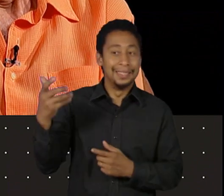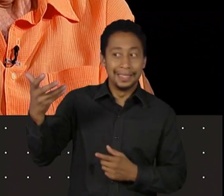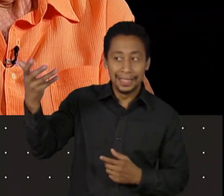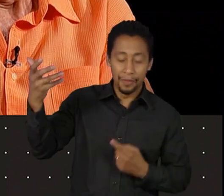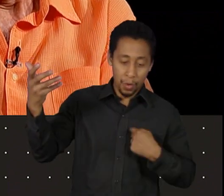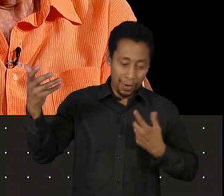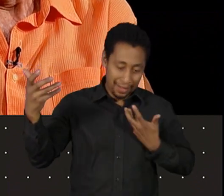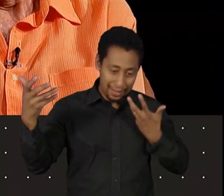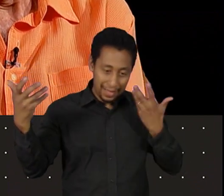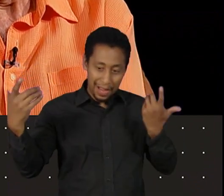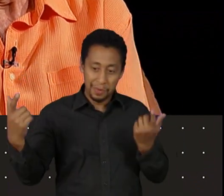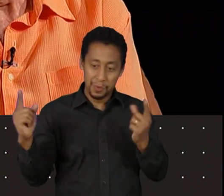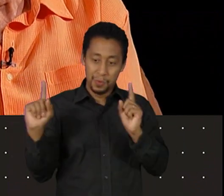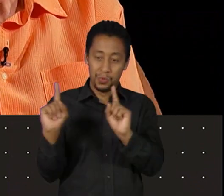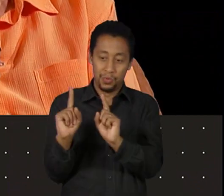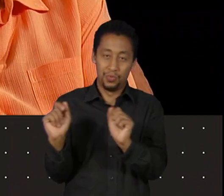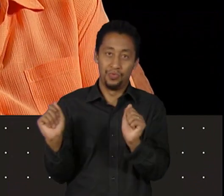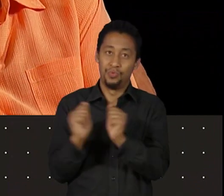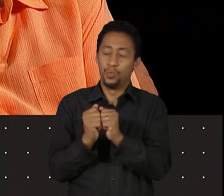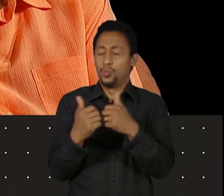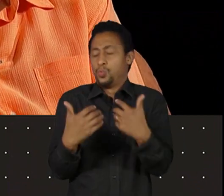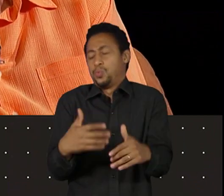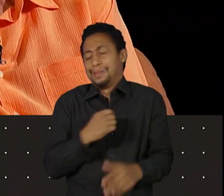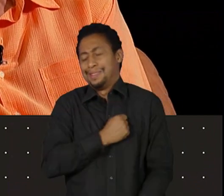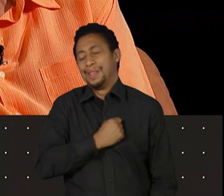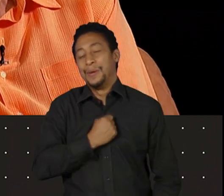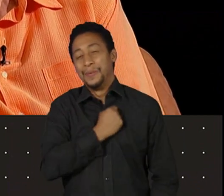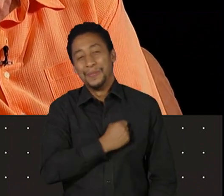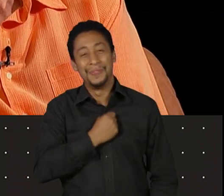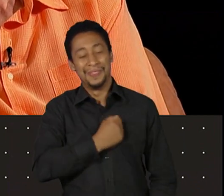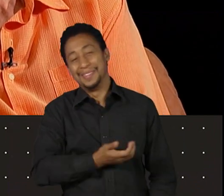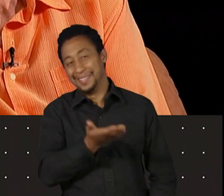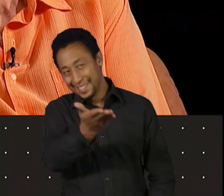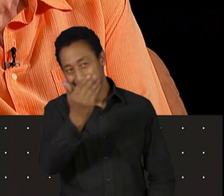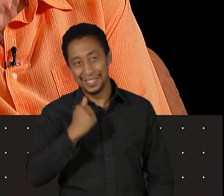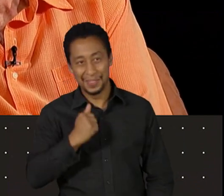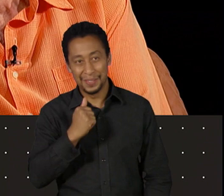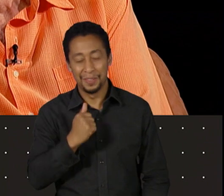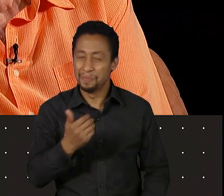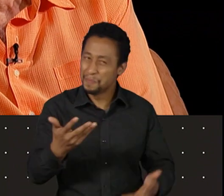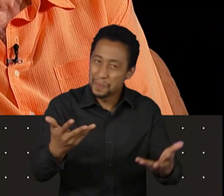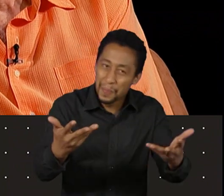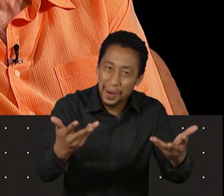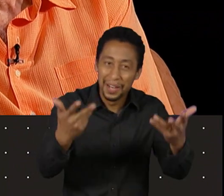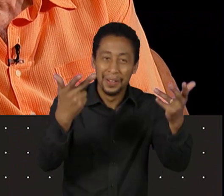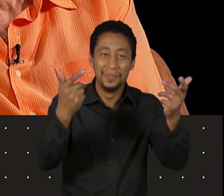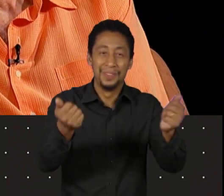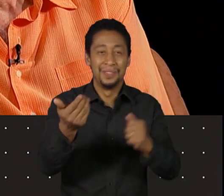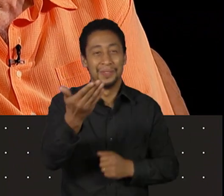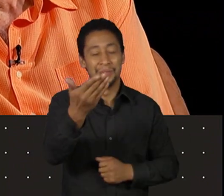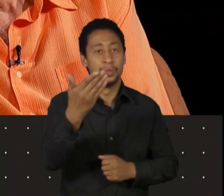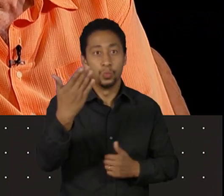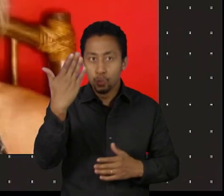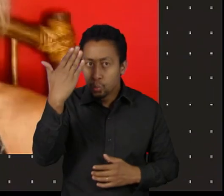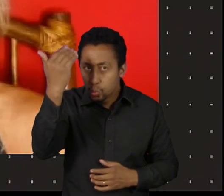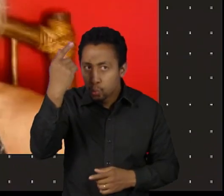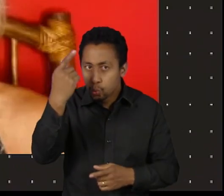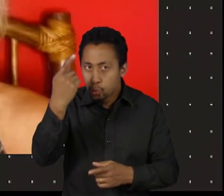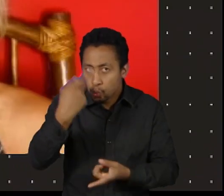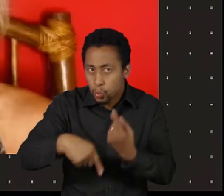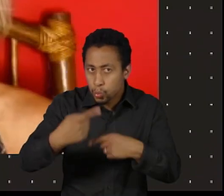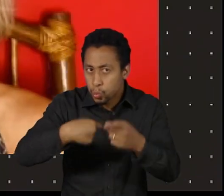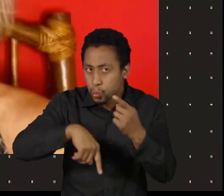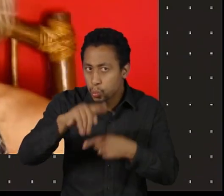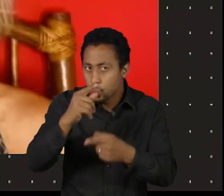junto em dueto. Ai, que saudade, Valtinho. Tudo de mais maravilhoso para você. Muito sucesso, muita sorte,